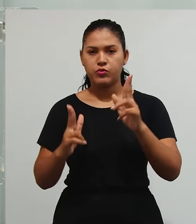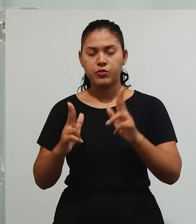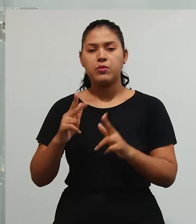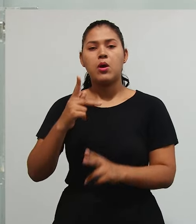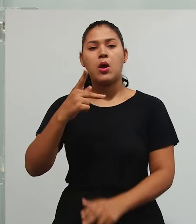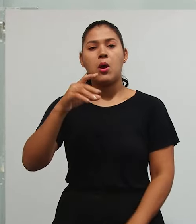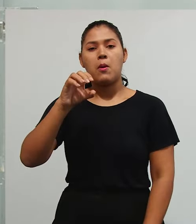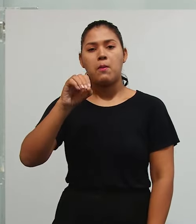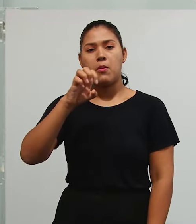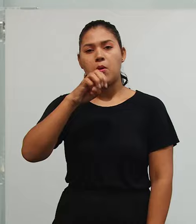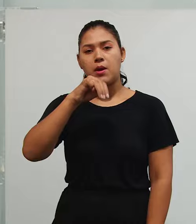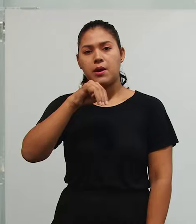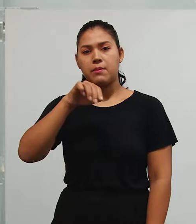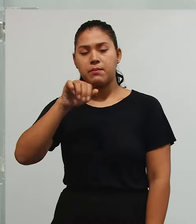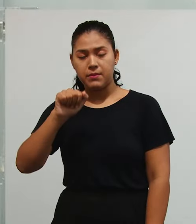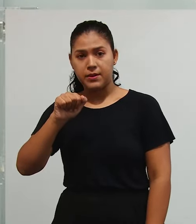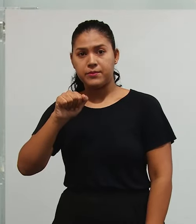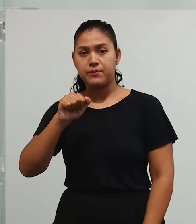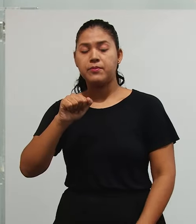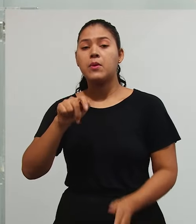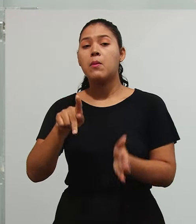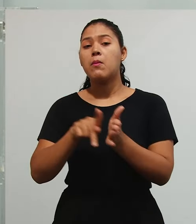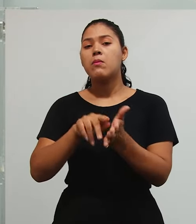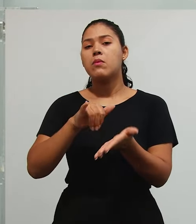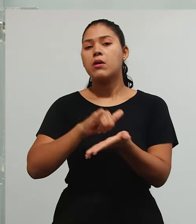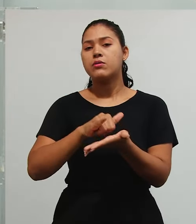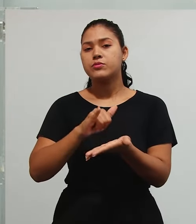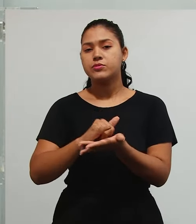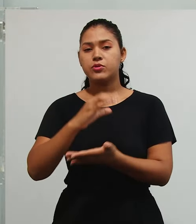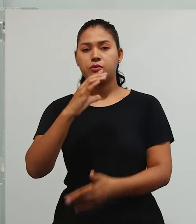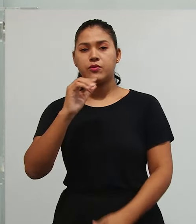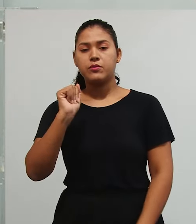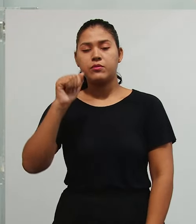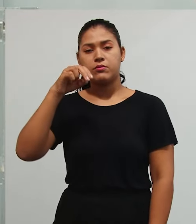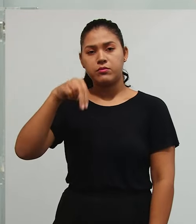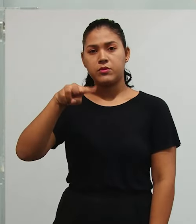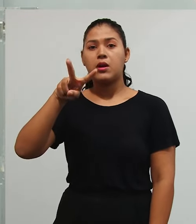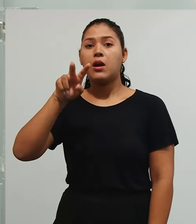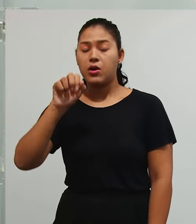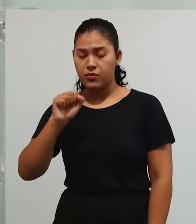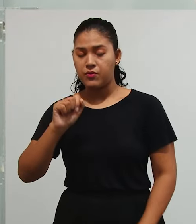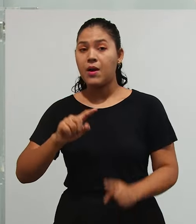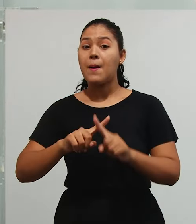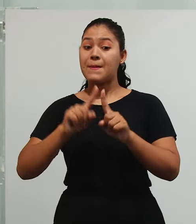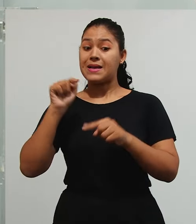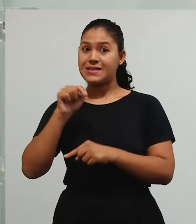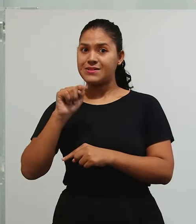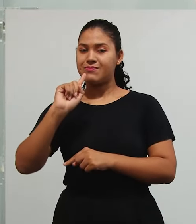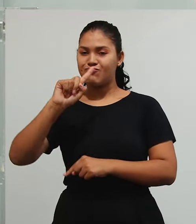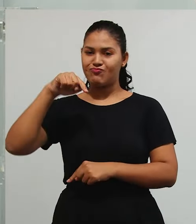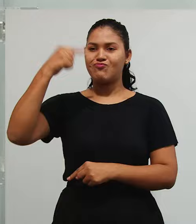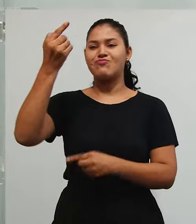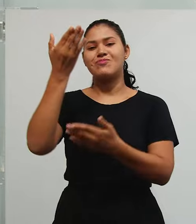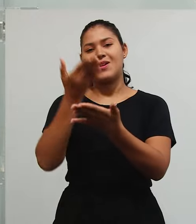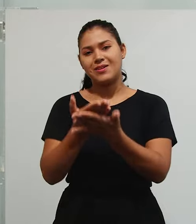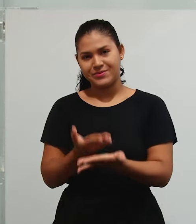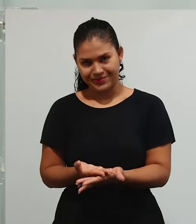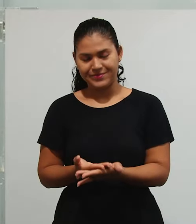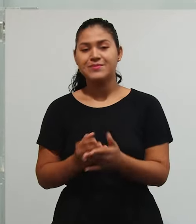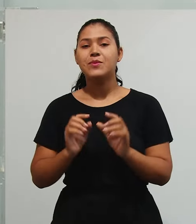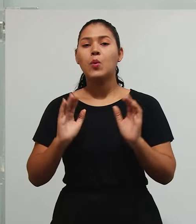seção 3, já não é a seção 2. E aí é tema para o nosso próximo episódio, evidentemente. Aqui a gente